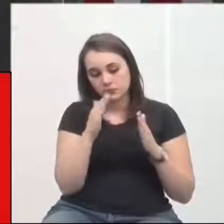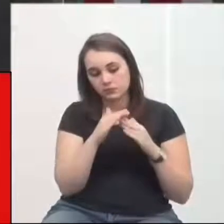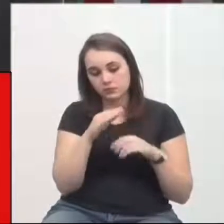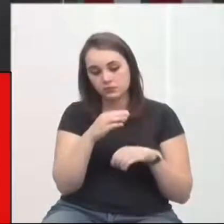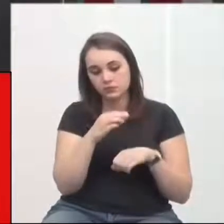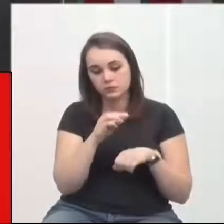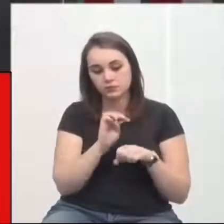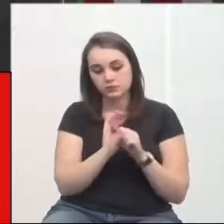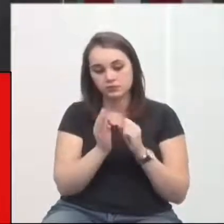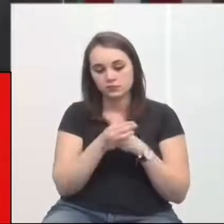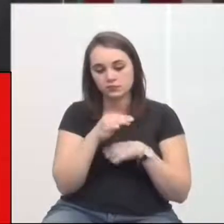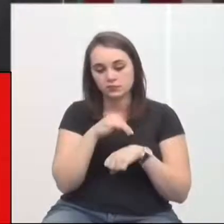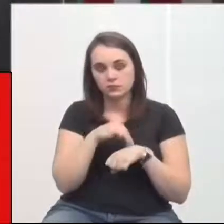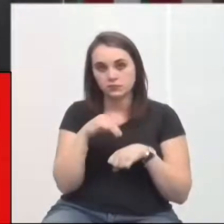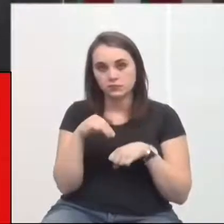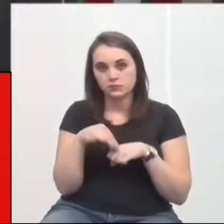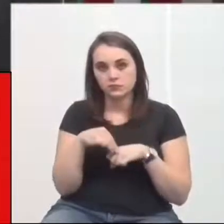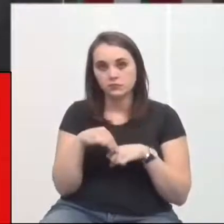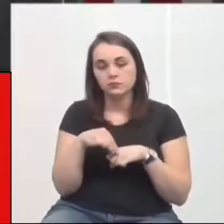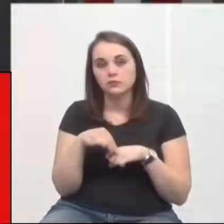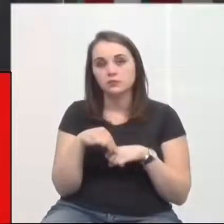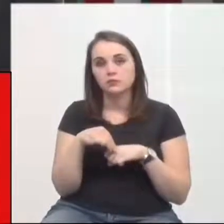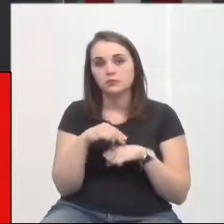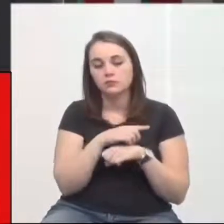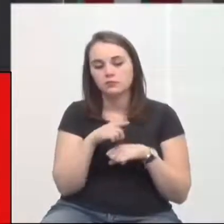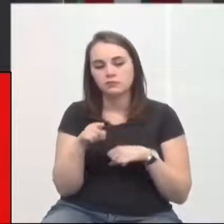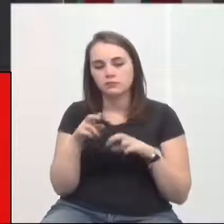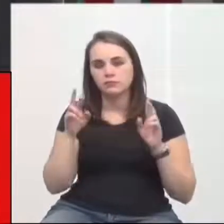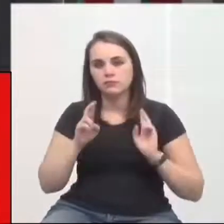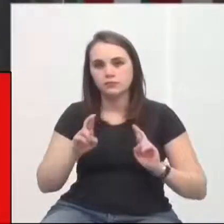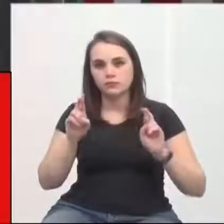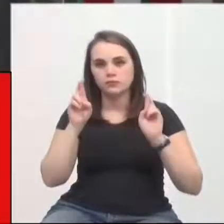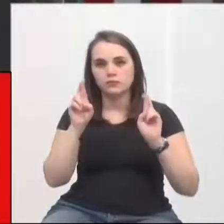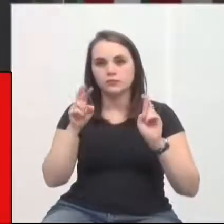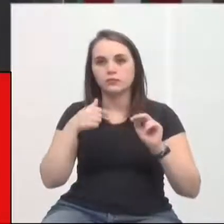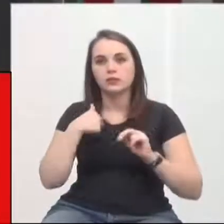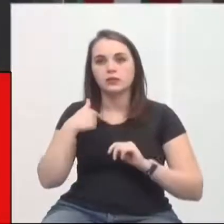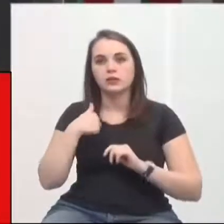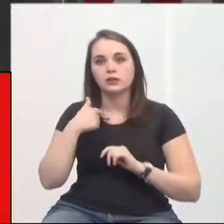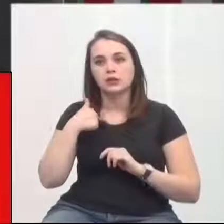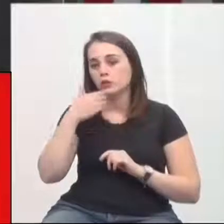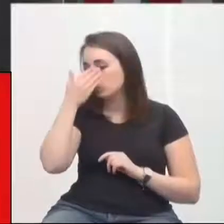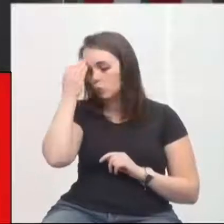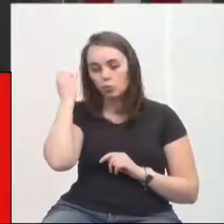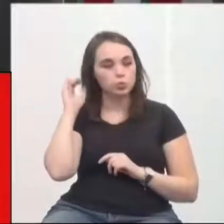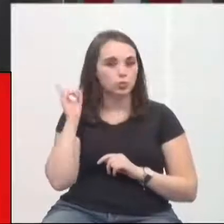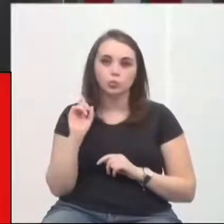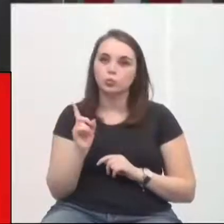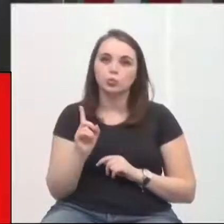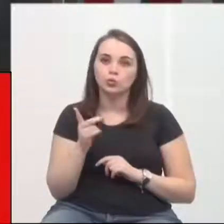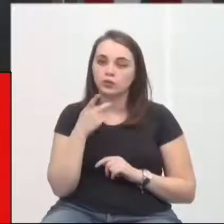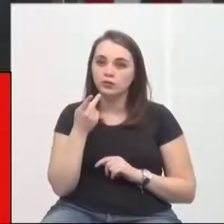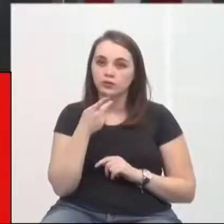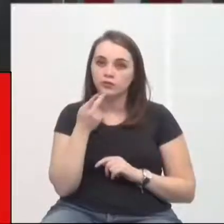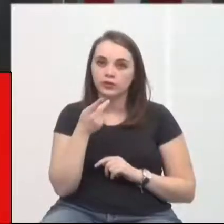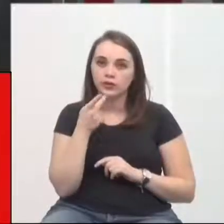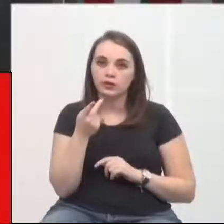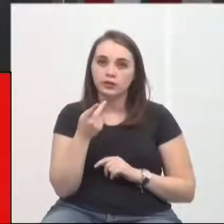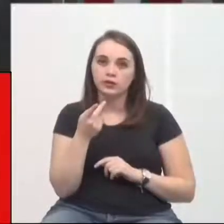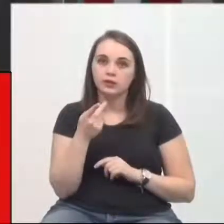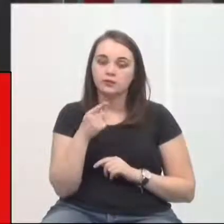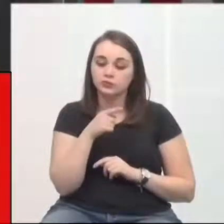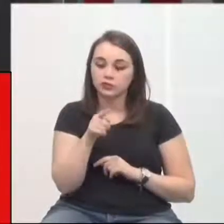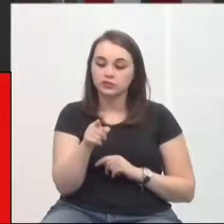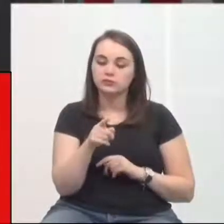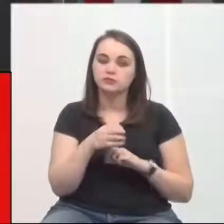do Mato e do entorno do nosso bairro devem estar lá torcendo para que esse vereador não esqueça de tocar aqui para esse secretário, que já